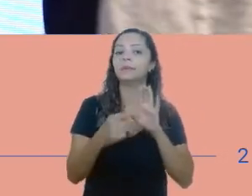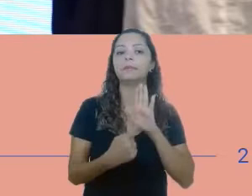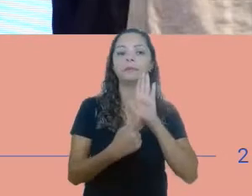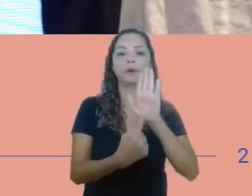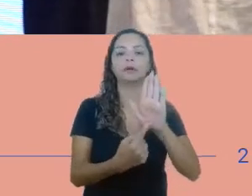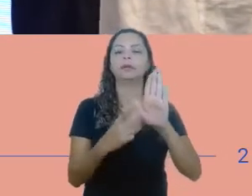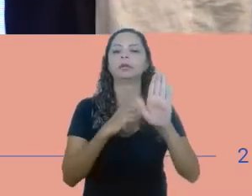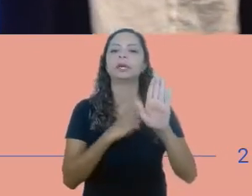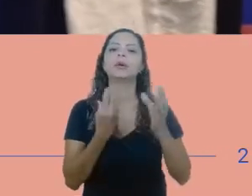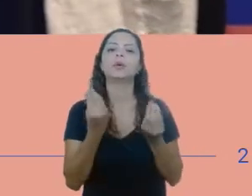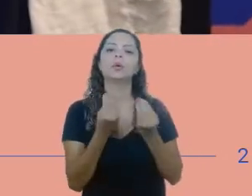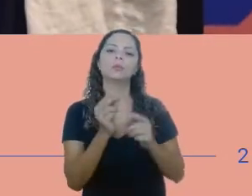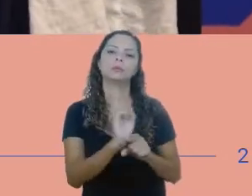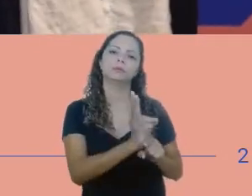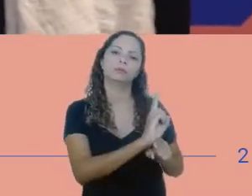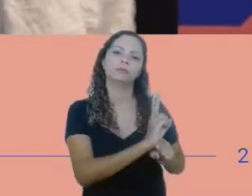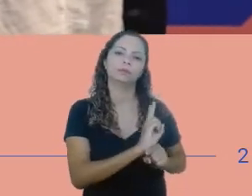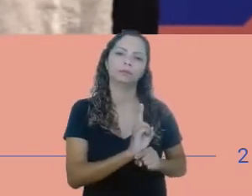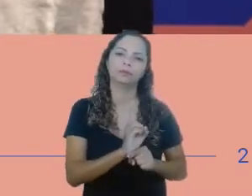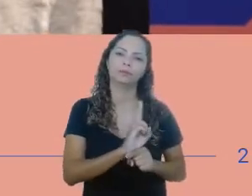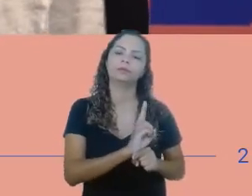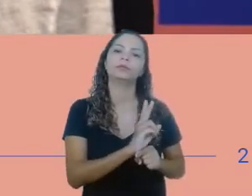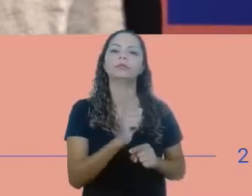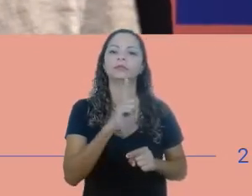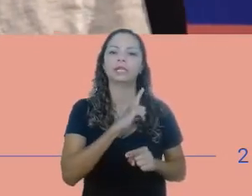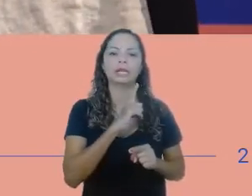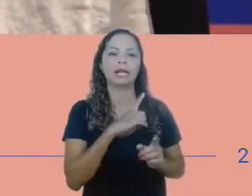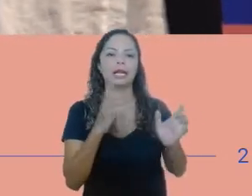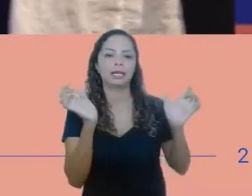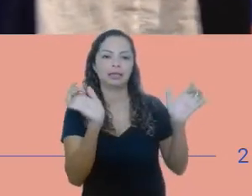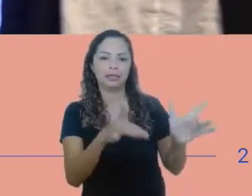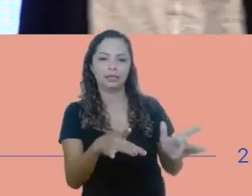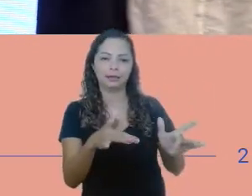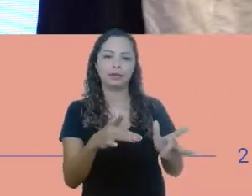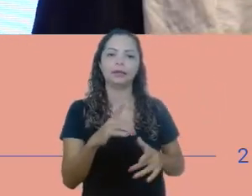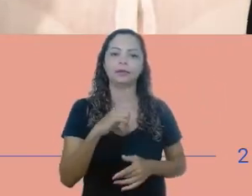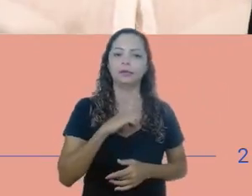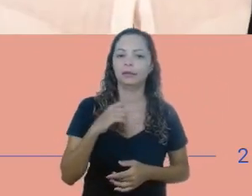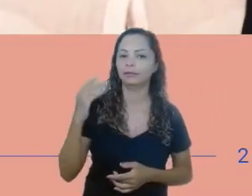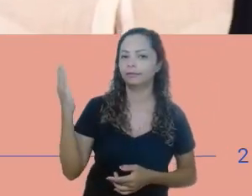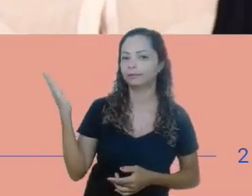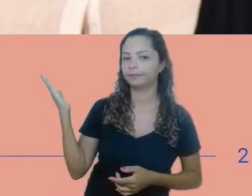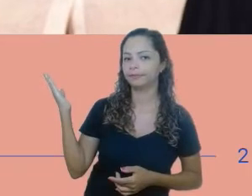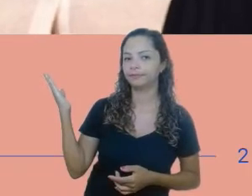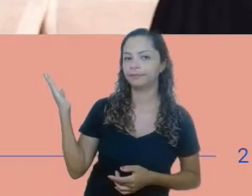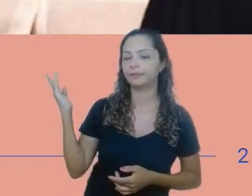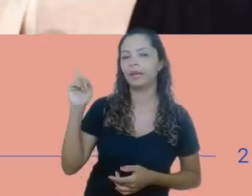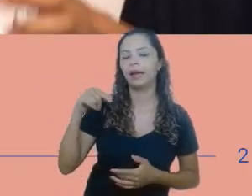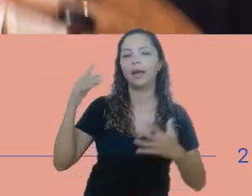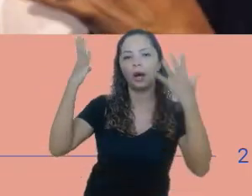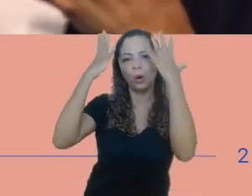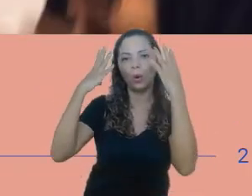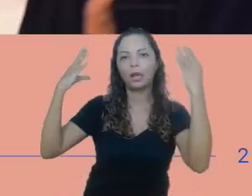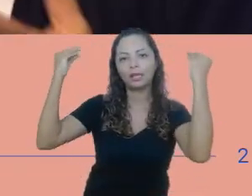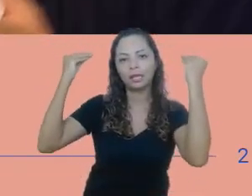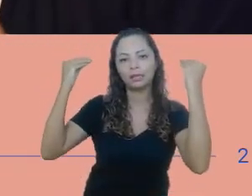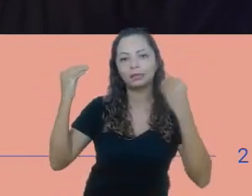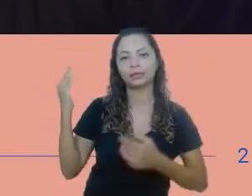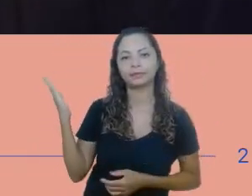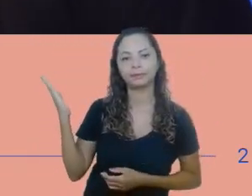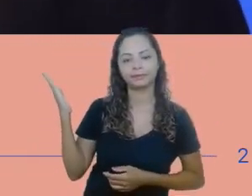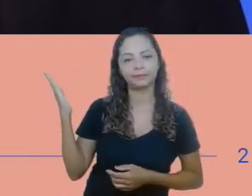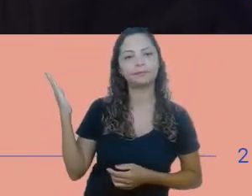aquecer p é uma empresa holandesa que chama Quality circula polymers então eles queriam desenvolver